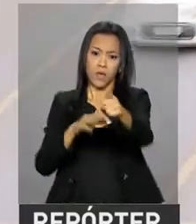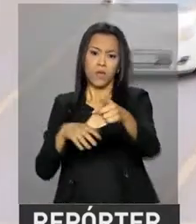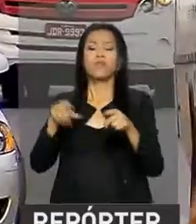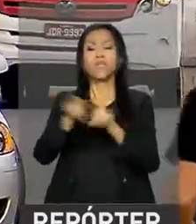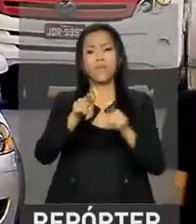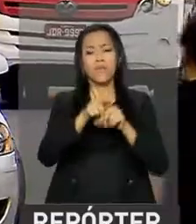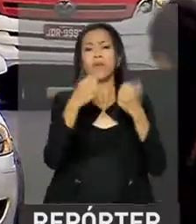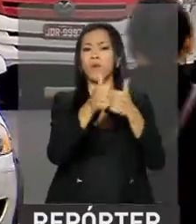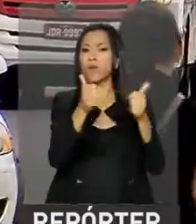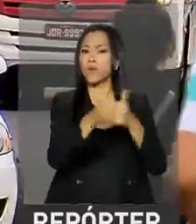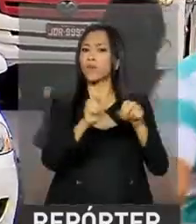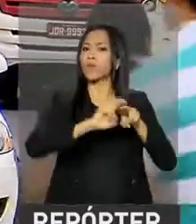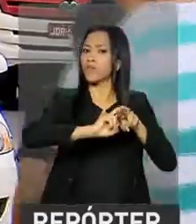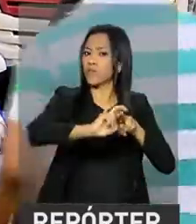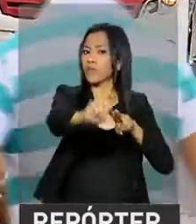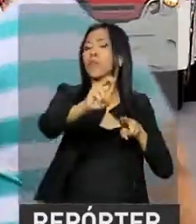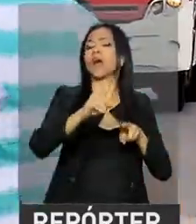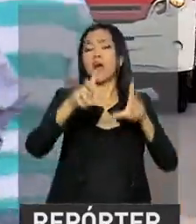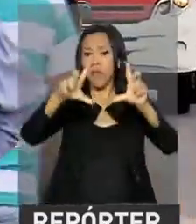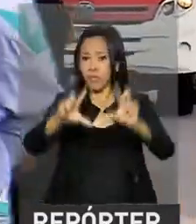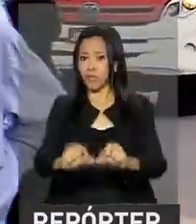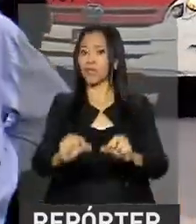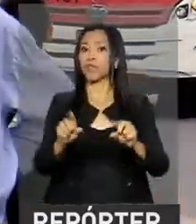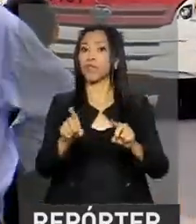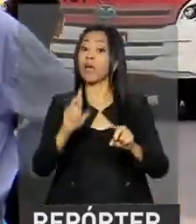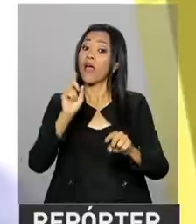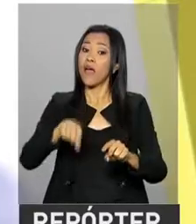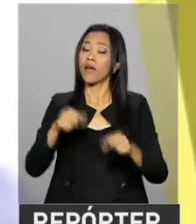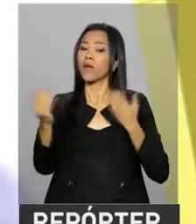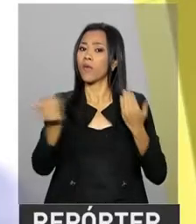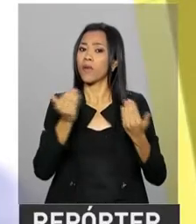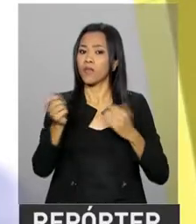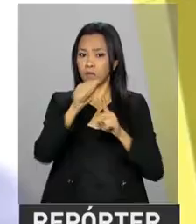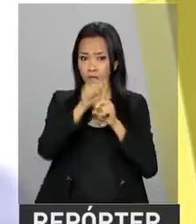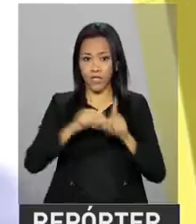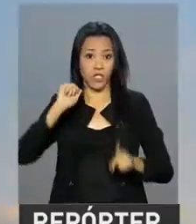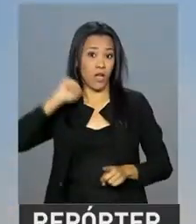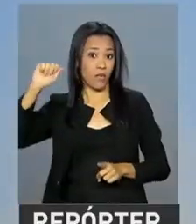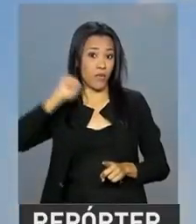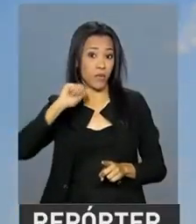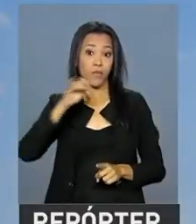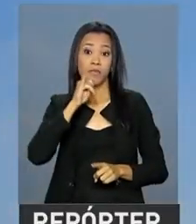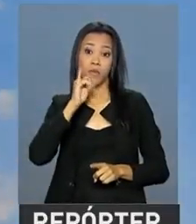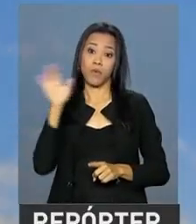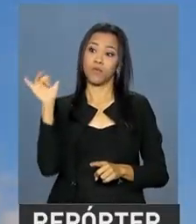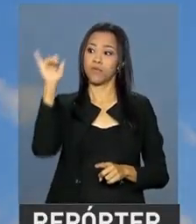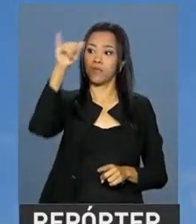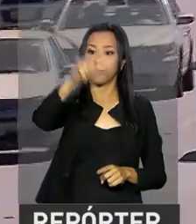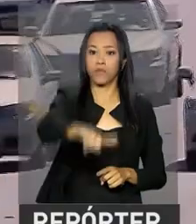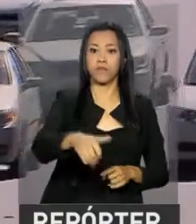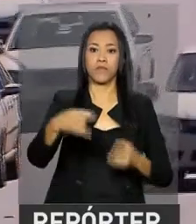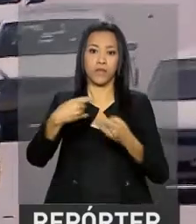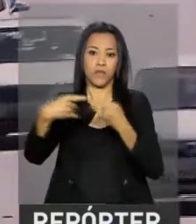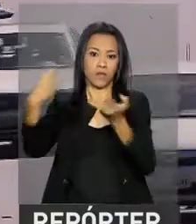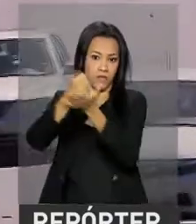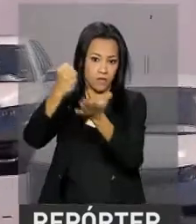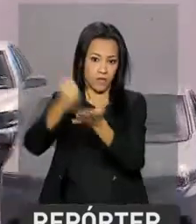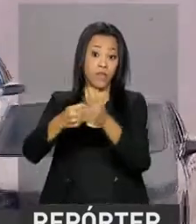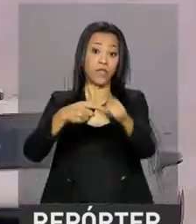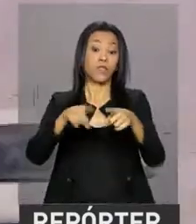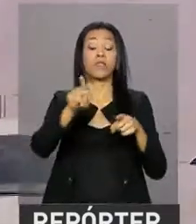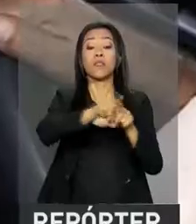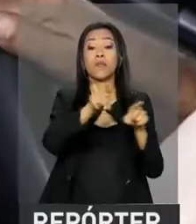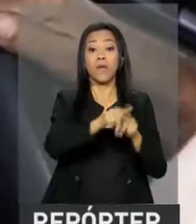a inflação. Os motivos foram a redução em relação a abril nos preços das passagens aéreas, no valor dos automóveis e no litro